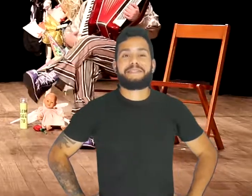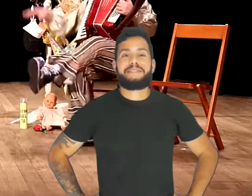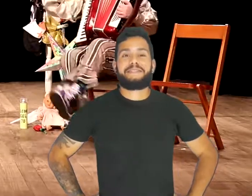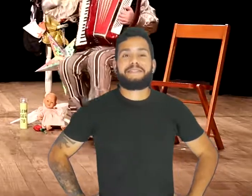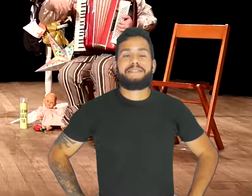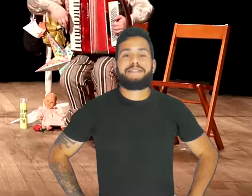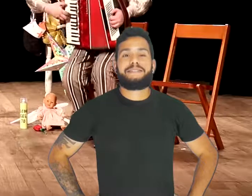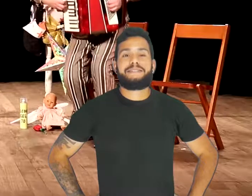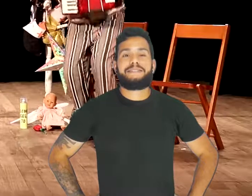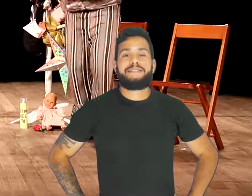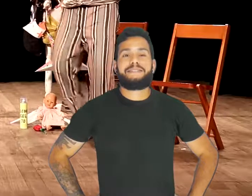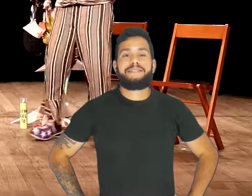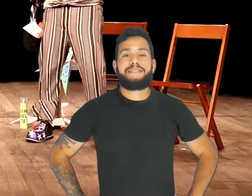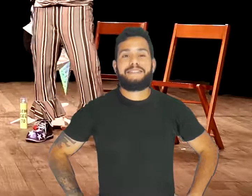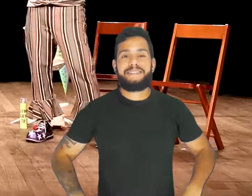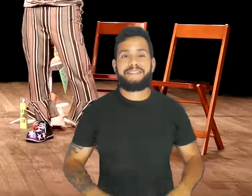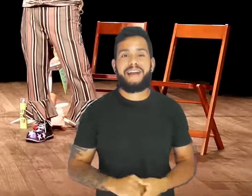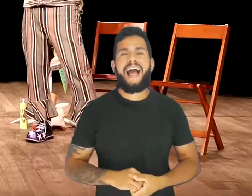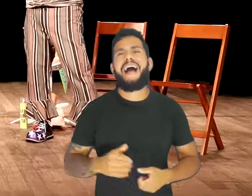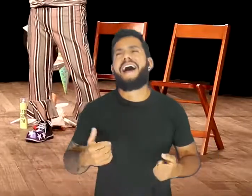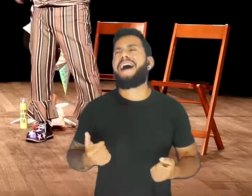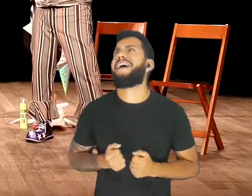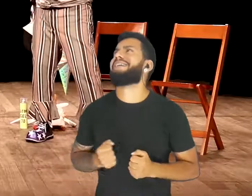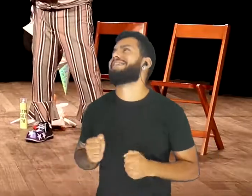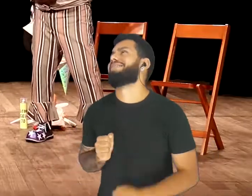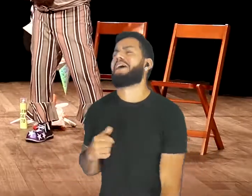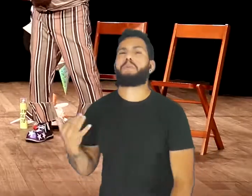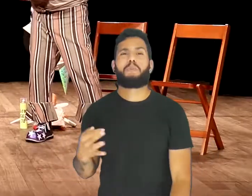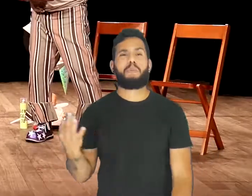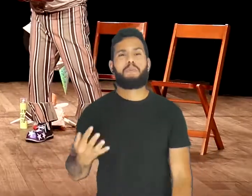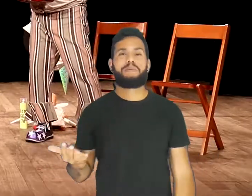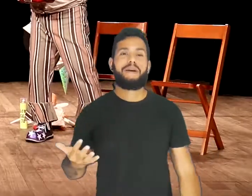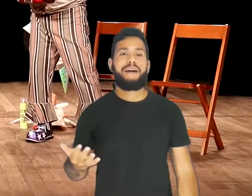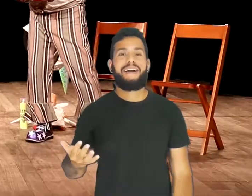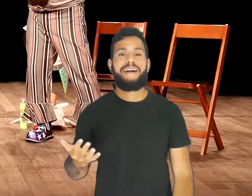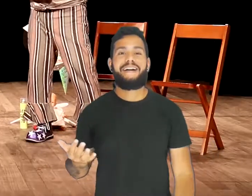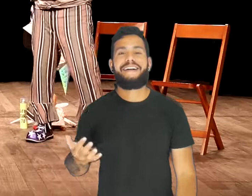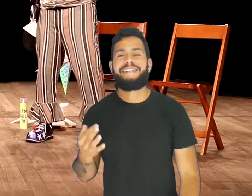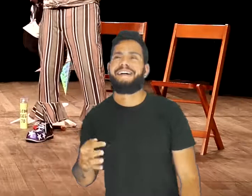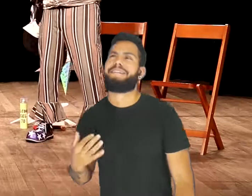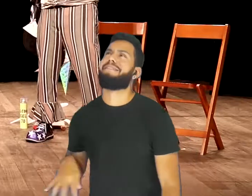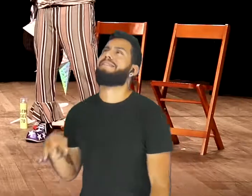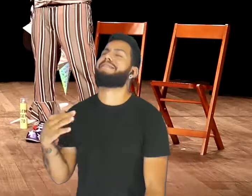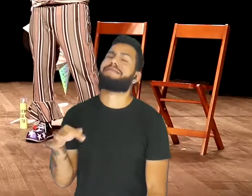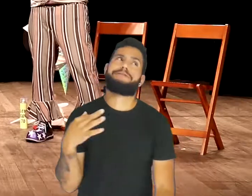música? Vamos cantar uma música, então. Vamos cantar uma música. Vamos cantar. Ai, ai, ai, eu tô com uma raia aqui. Ai, ai, tô na dor